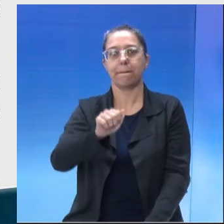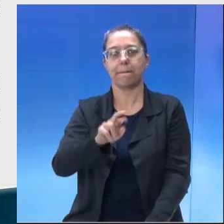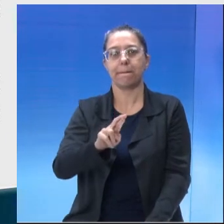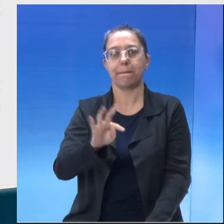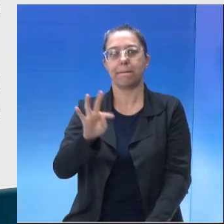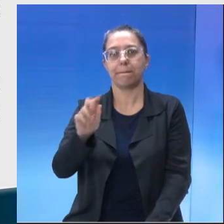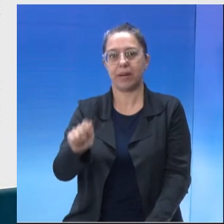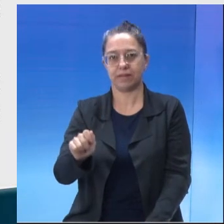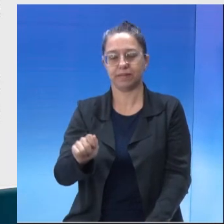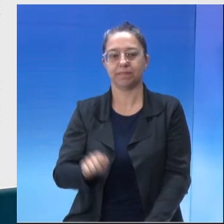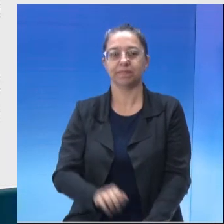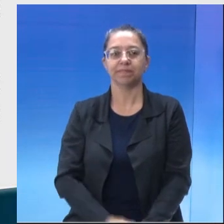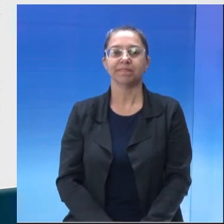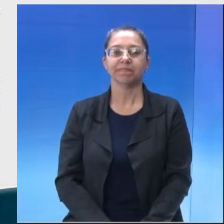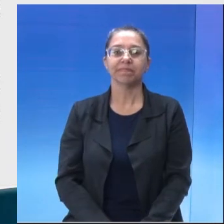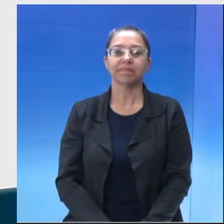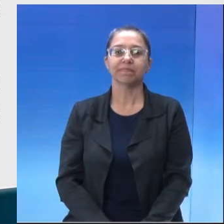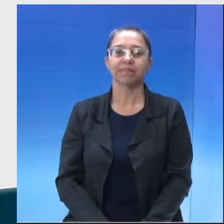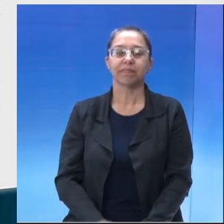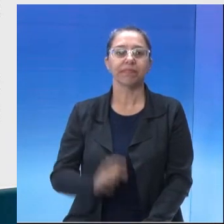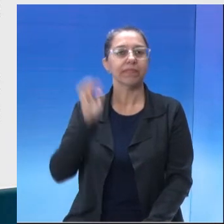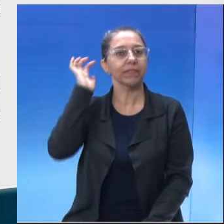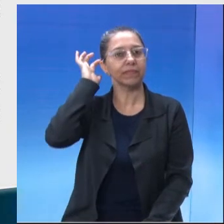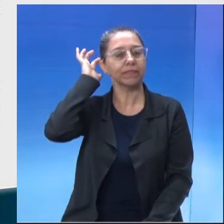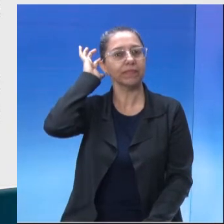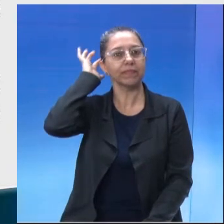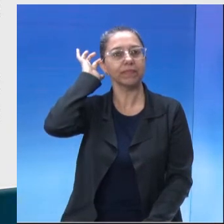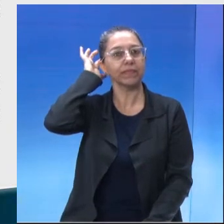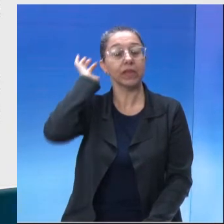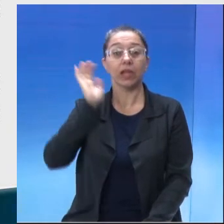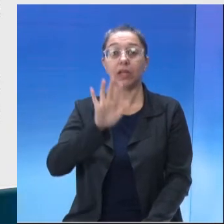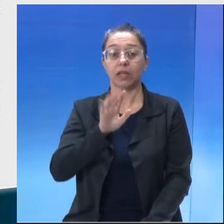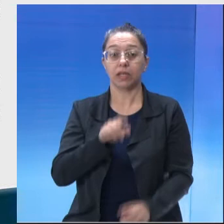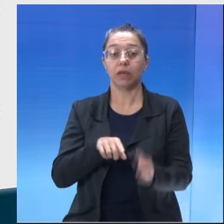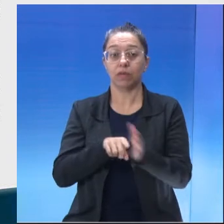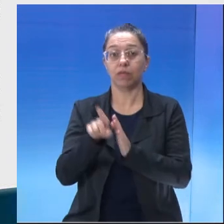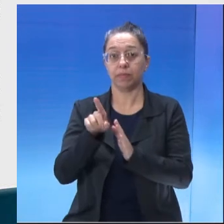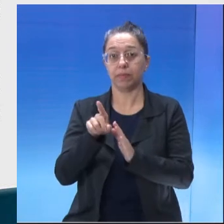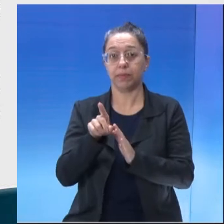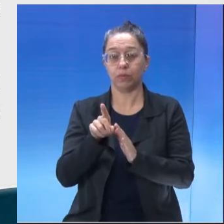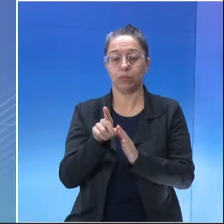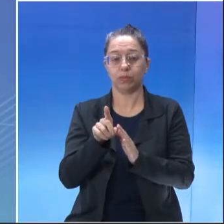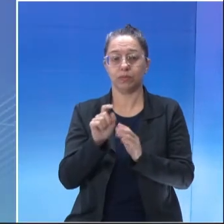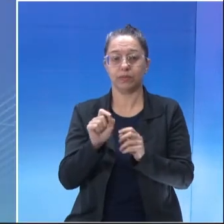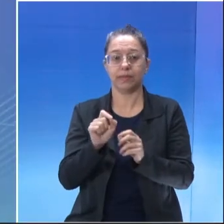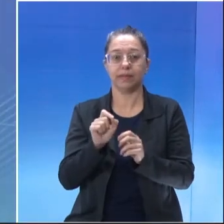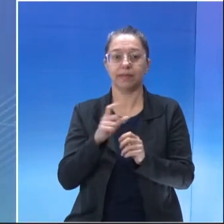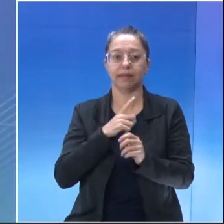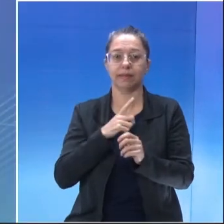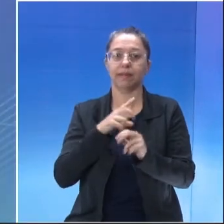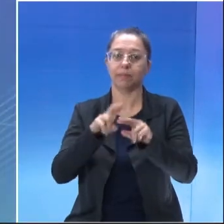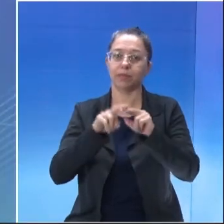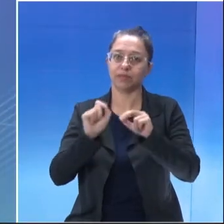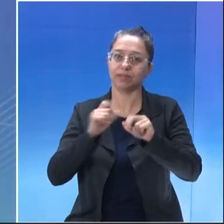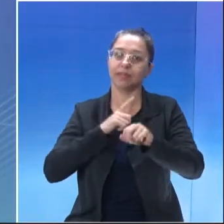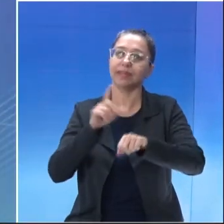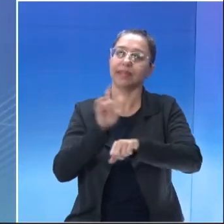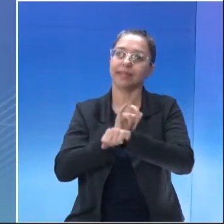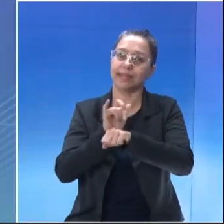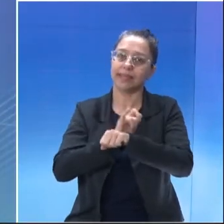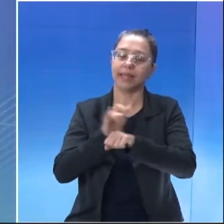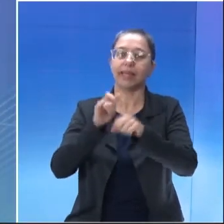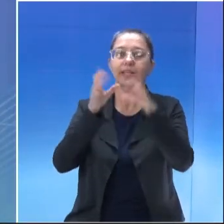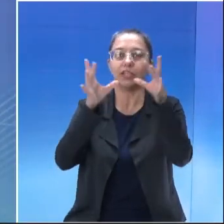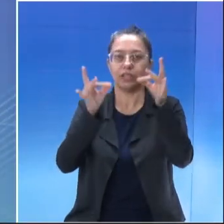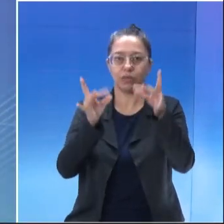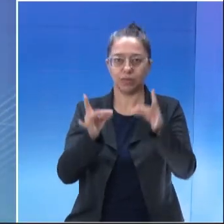pede o enunciado. Olha aí, gente, a palavra em estratégias argumentativas. Por isso que eu iniciei a nossa aula de hoje falando